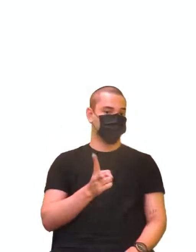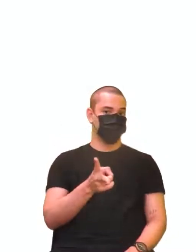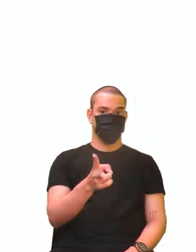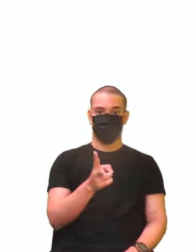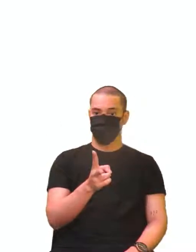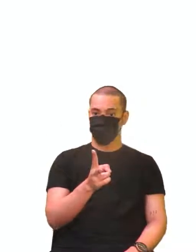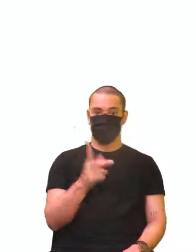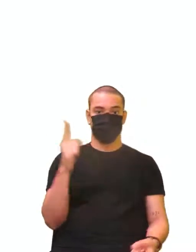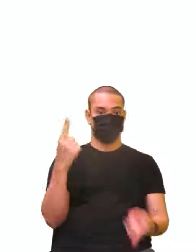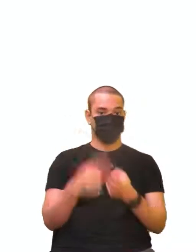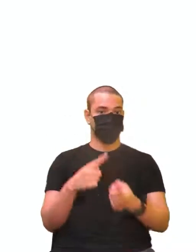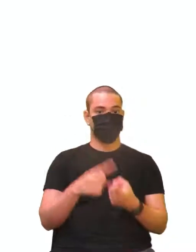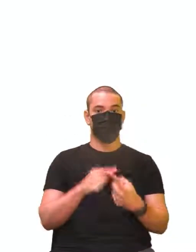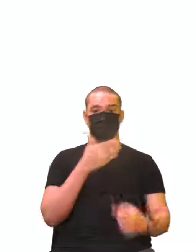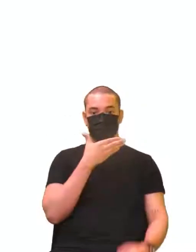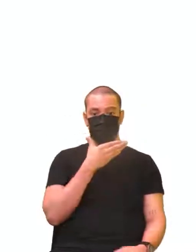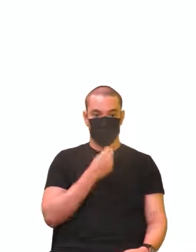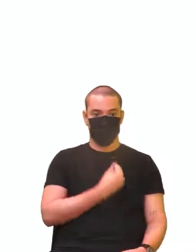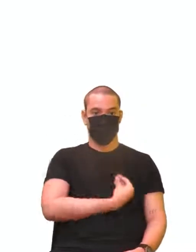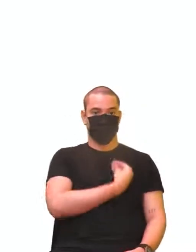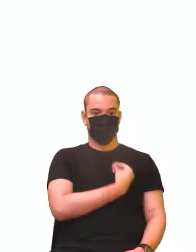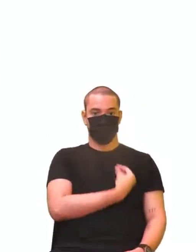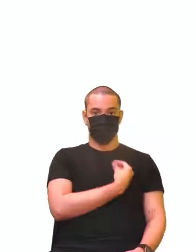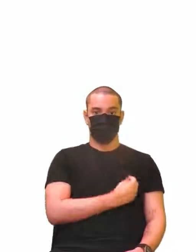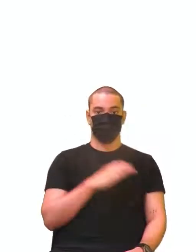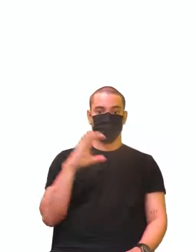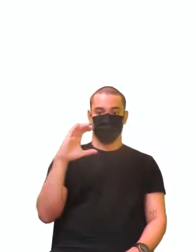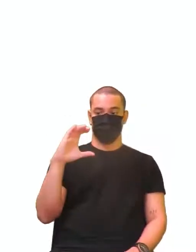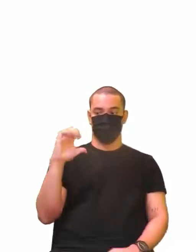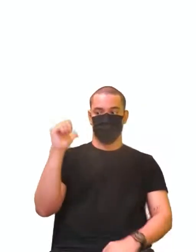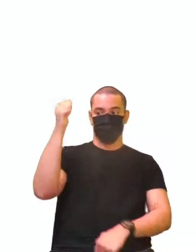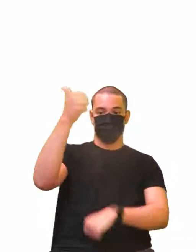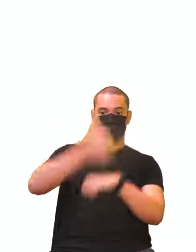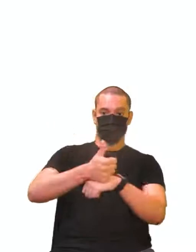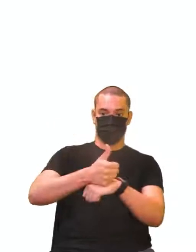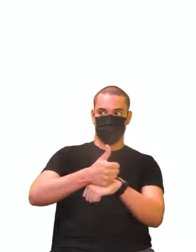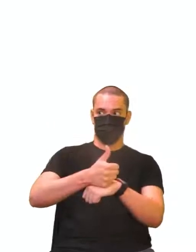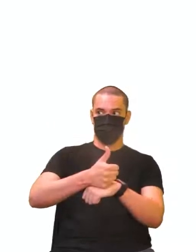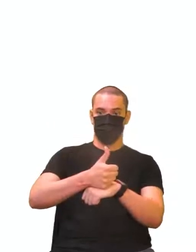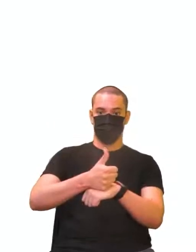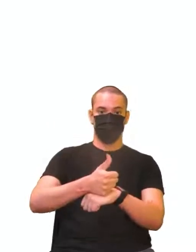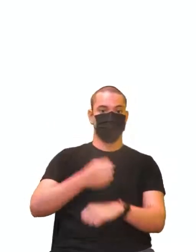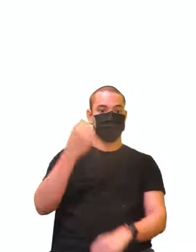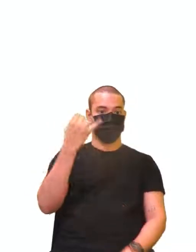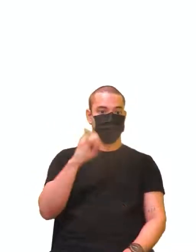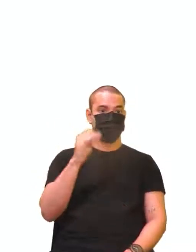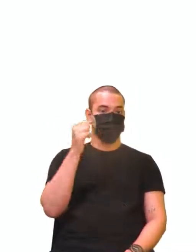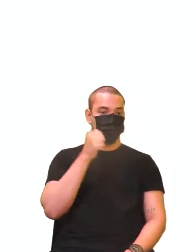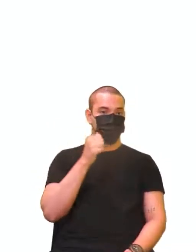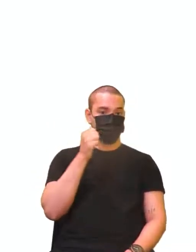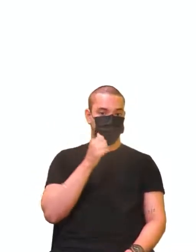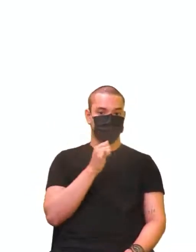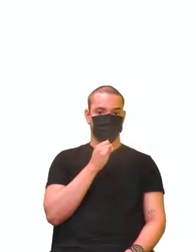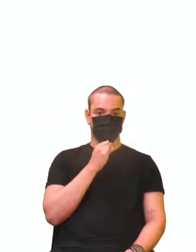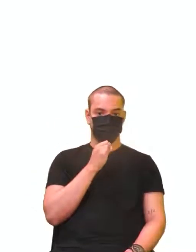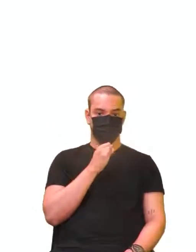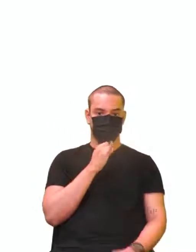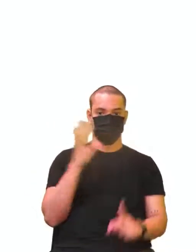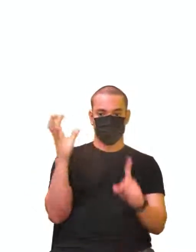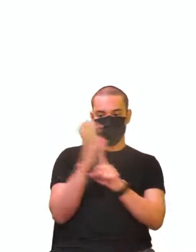porque no homem a presença do Czão é dominante, tá bom? Na mulher, por isso que a gente está